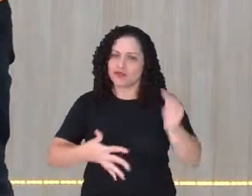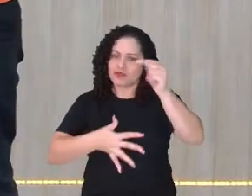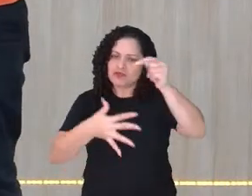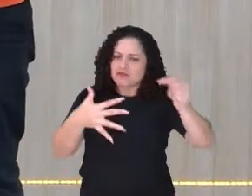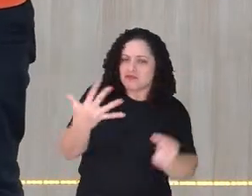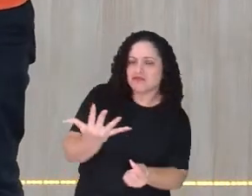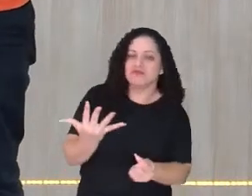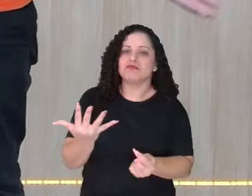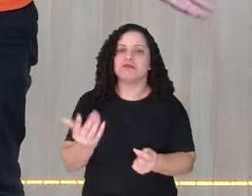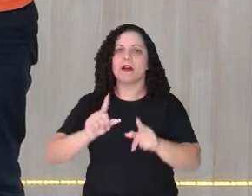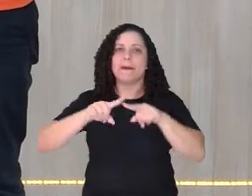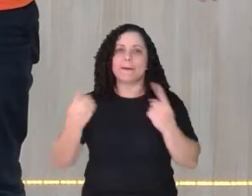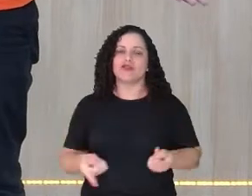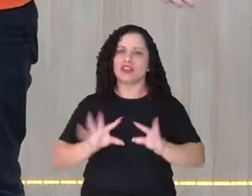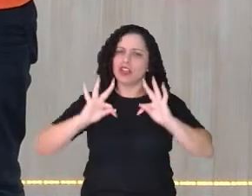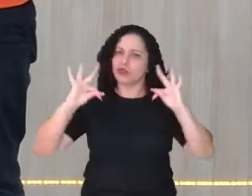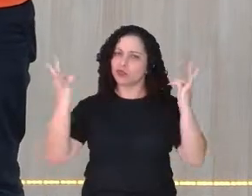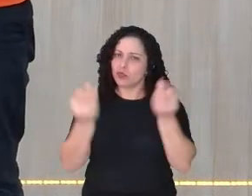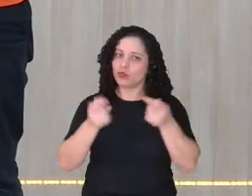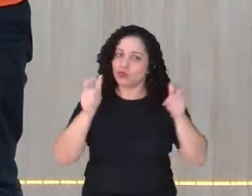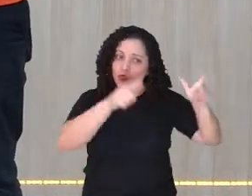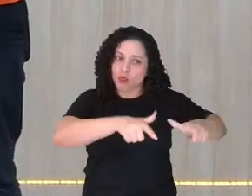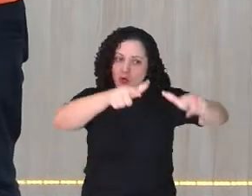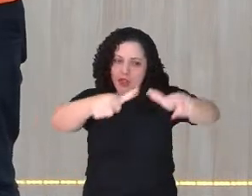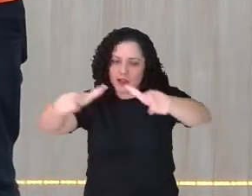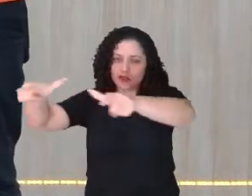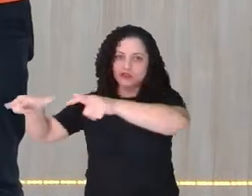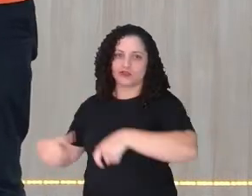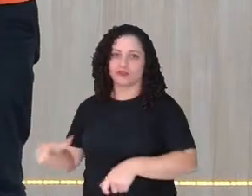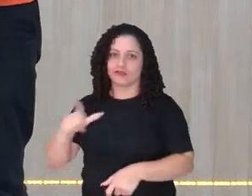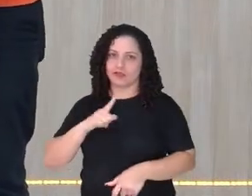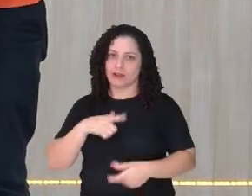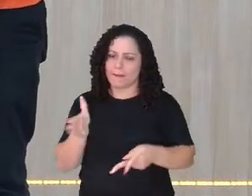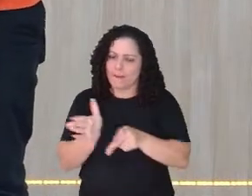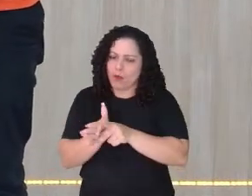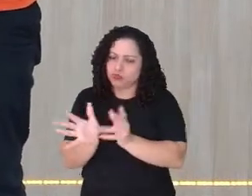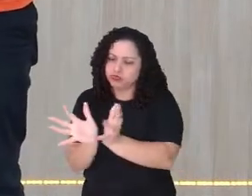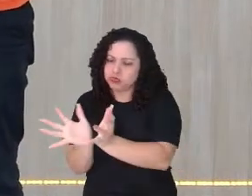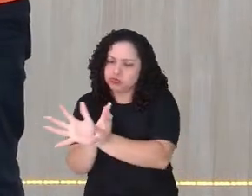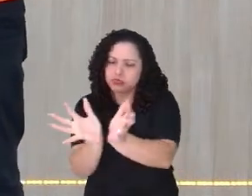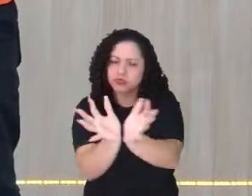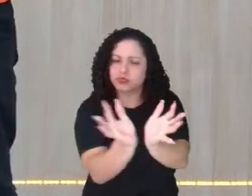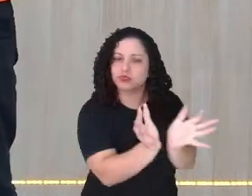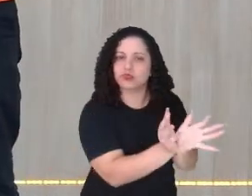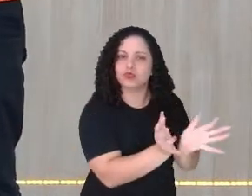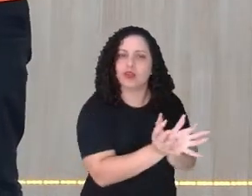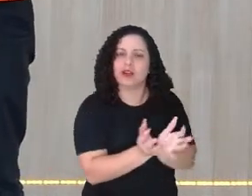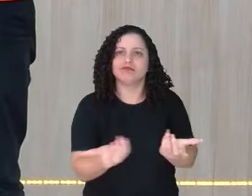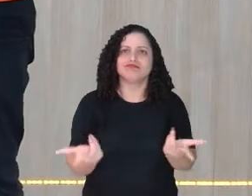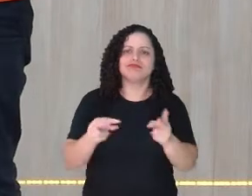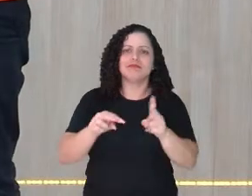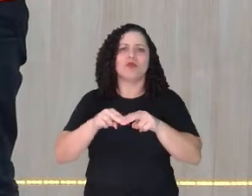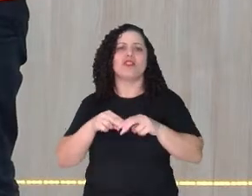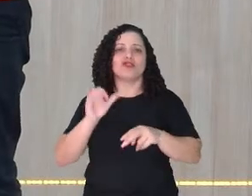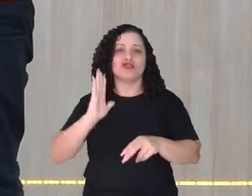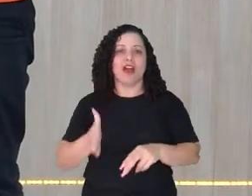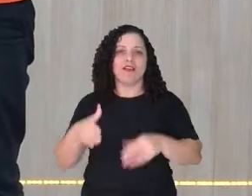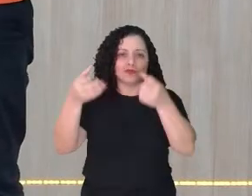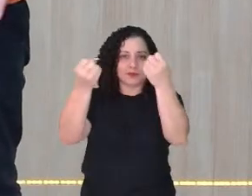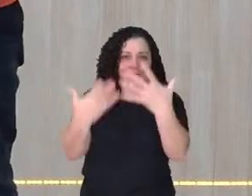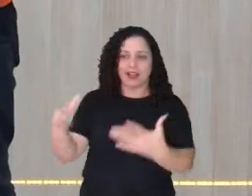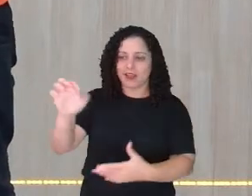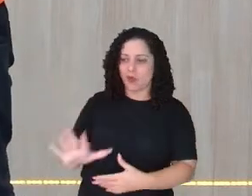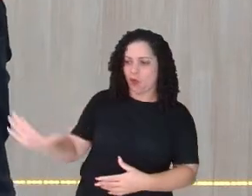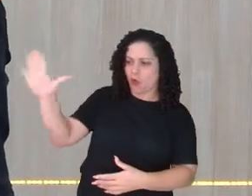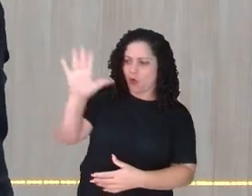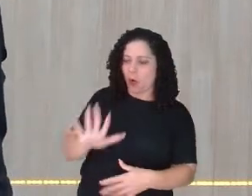professor, mas todo canto, então, tem espécie endêmica, né? Por que o senhor está destacando isso? A gente já falou aqui de Europa, já falou aqui